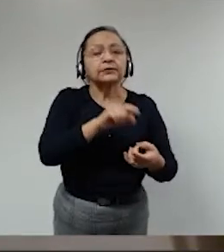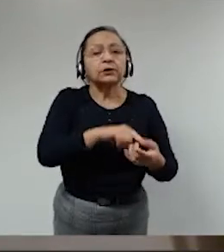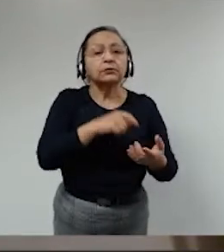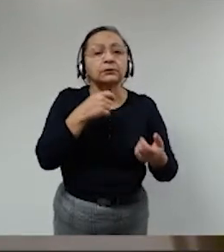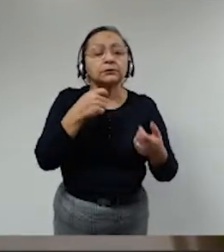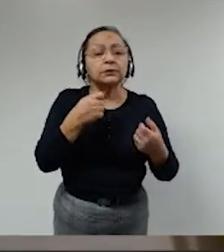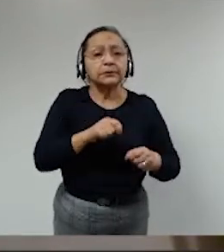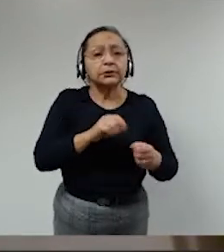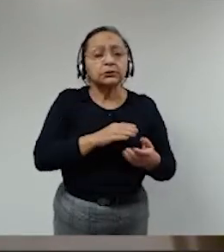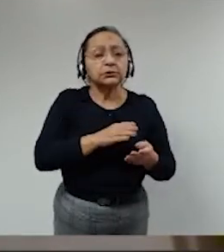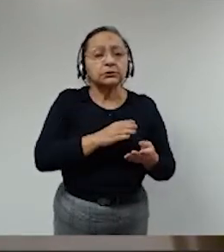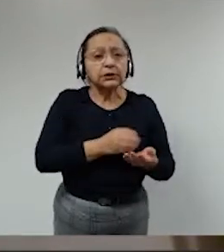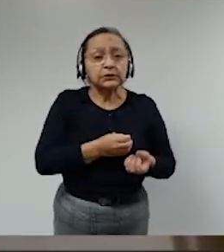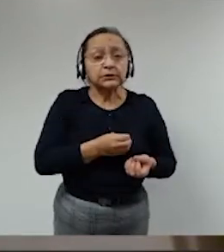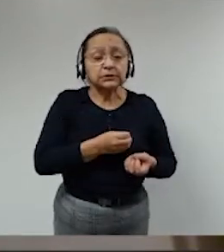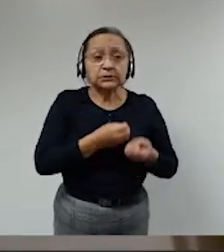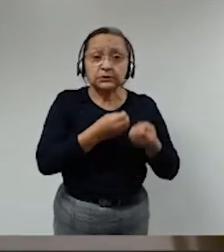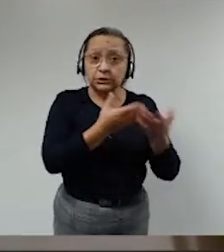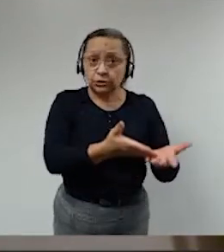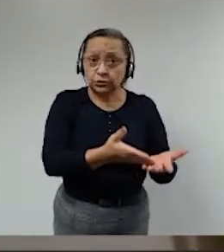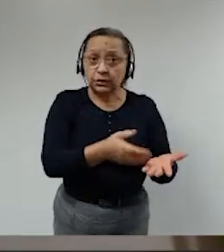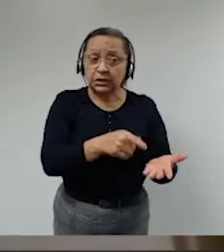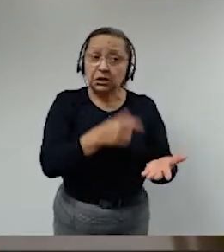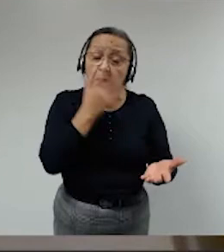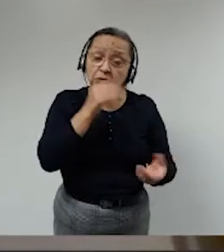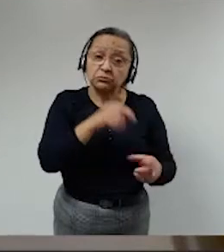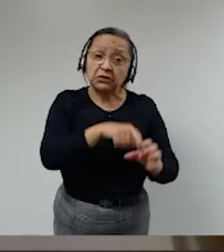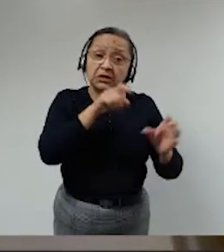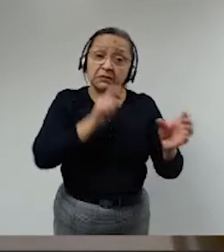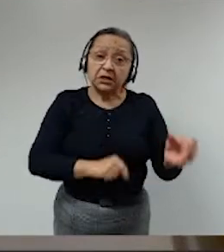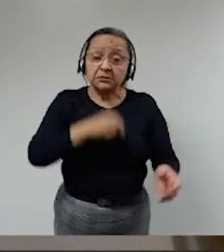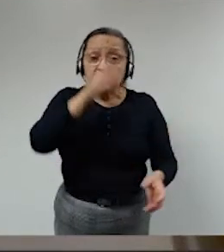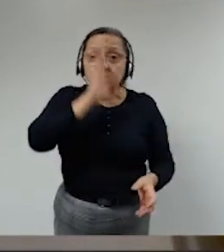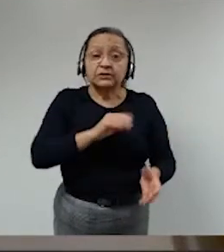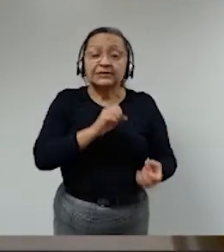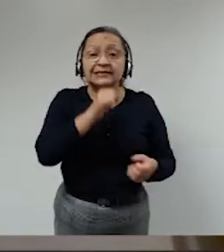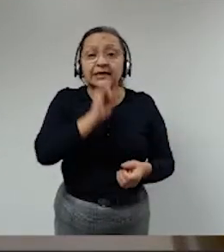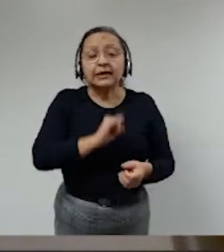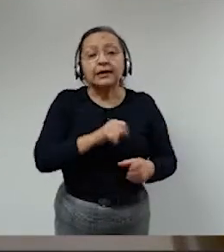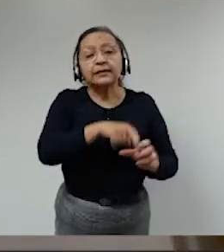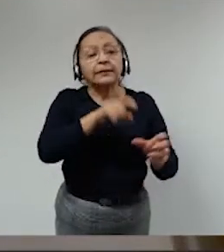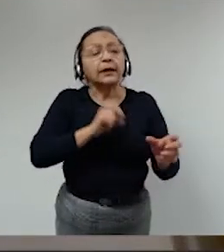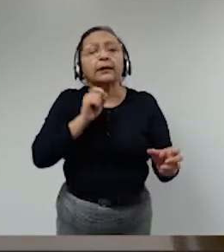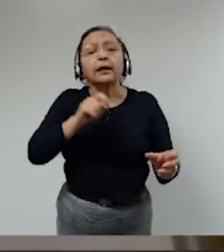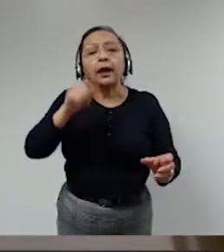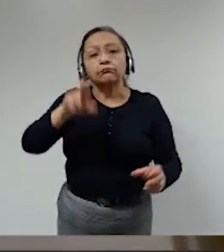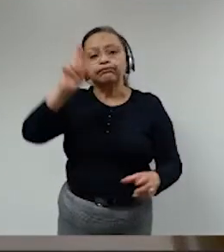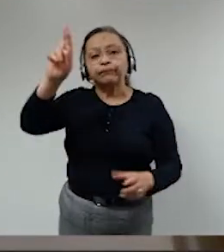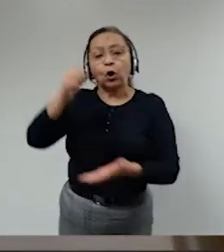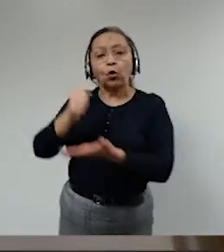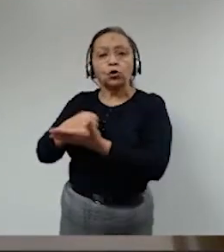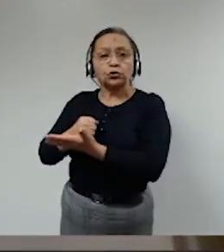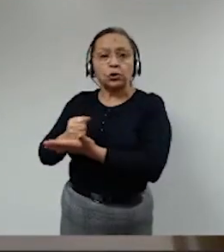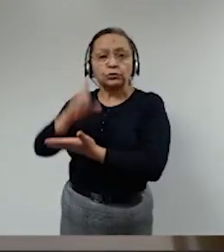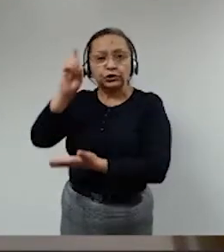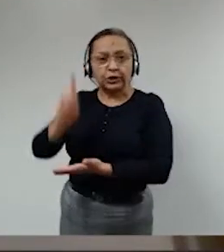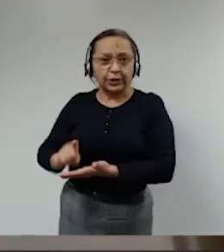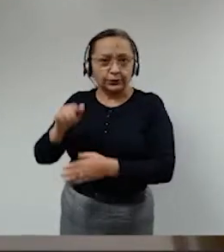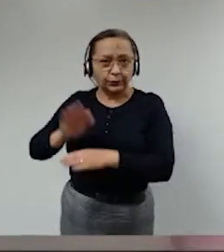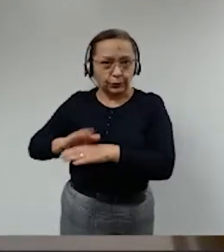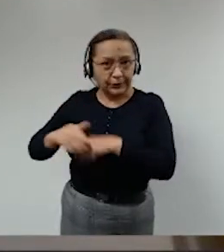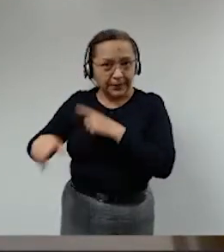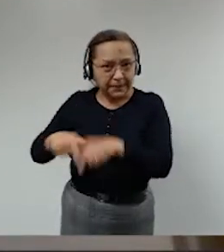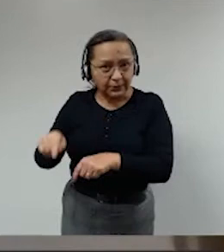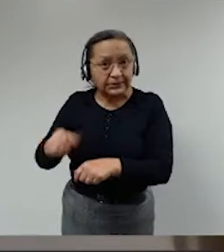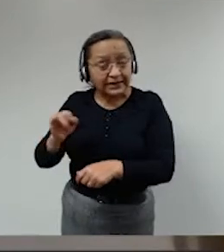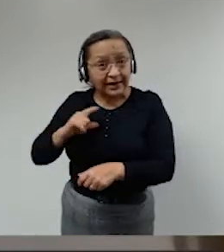dirigidos ao que a gente chama de produção brasileira independente. Ou seja, o independente é aquele que controla o direito autoral da obra produzida. Se você,